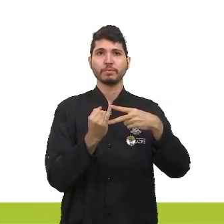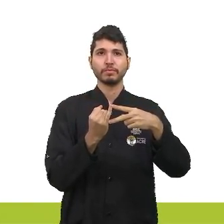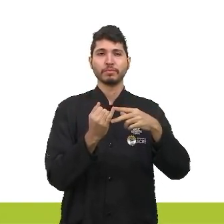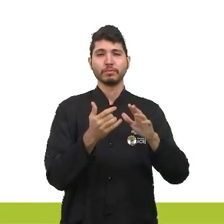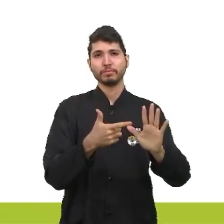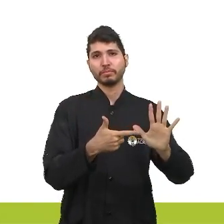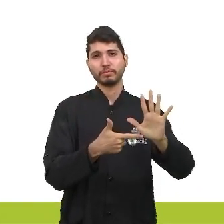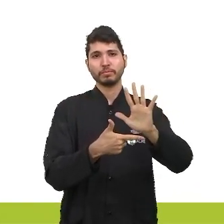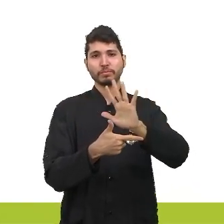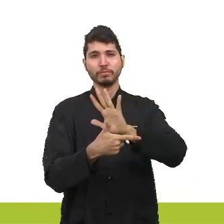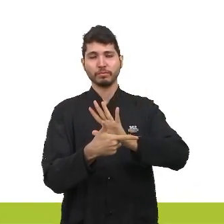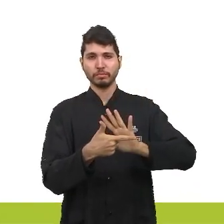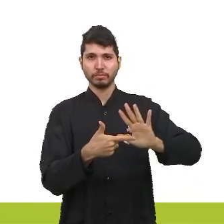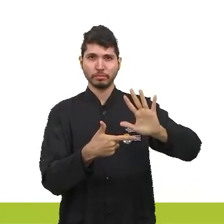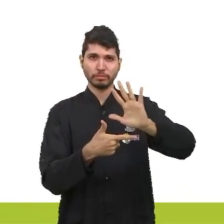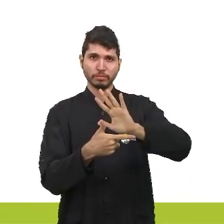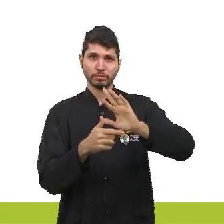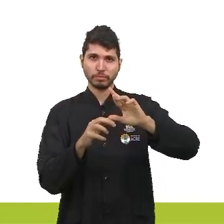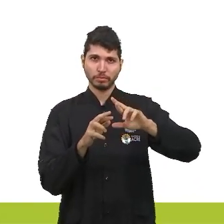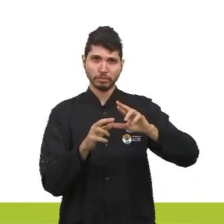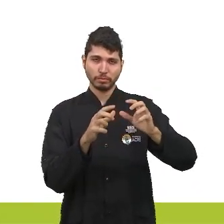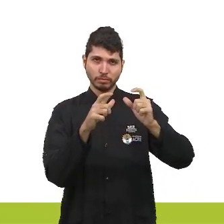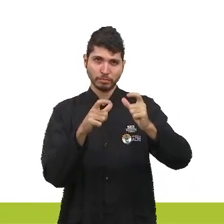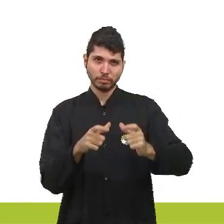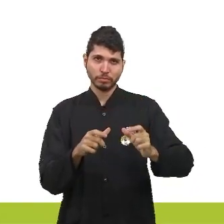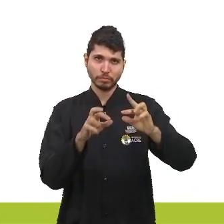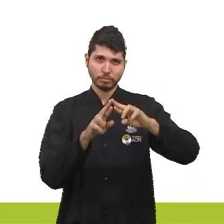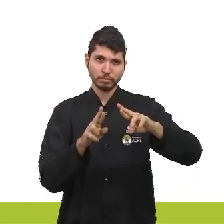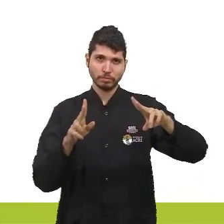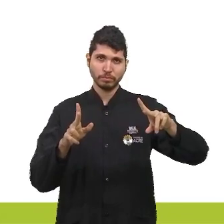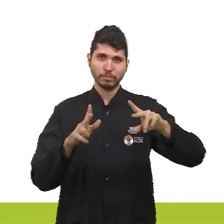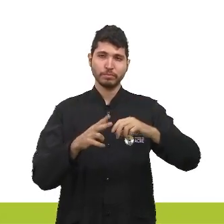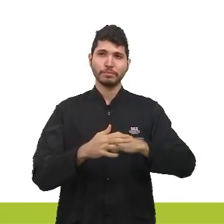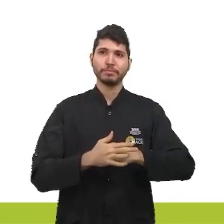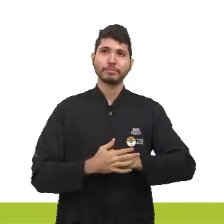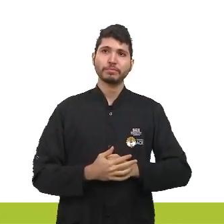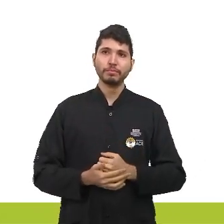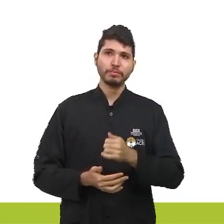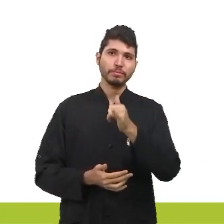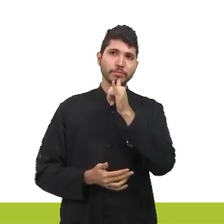nós indicamos anteriormente. Se eu pegar esse polígono aqui